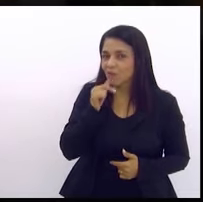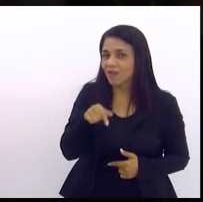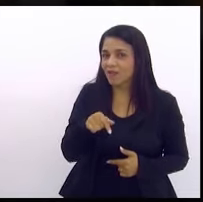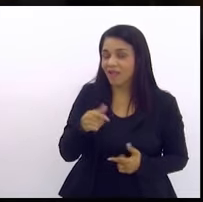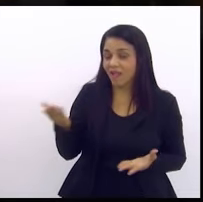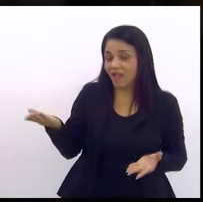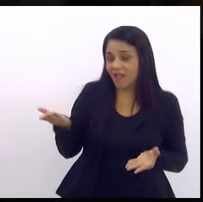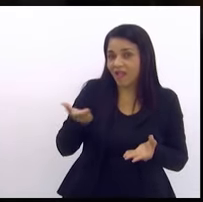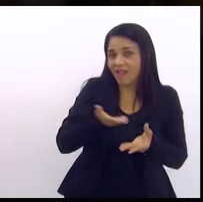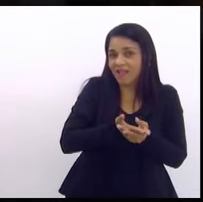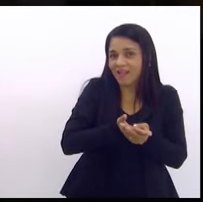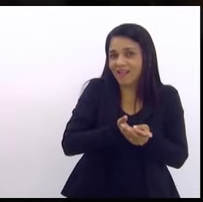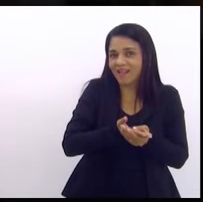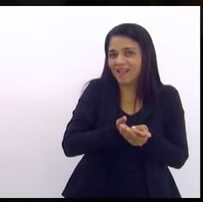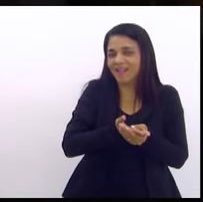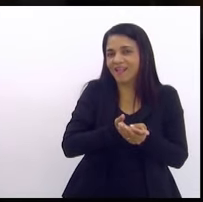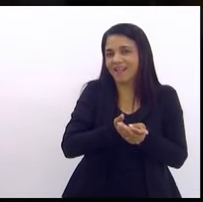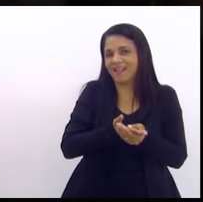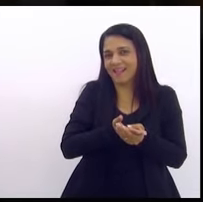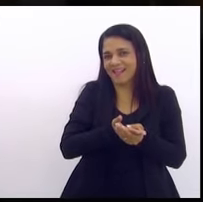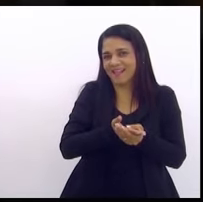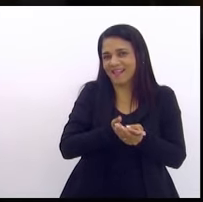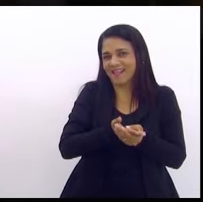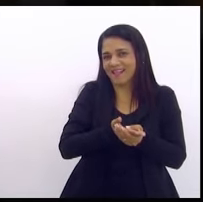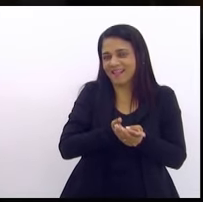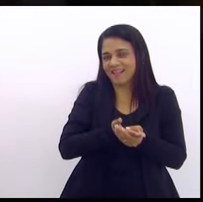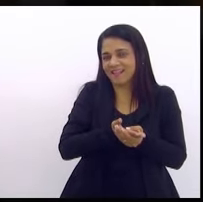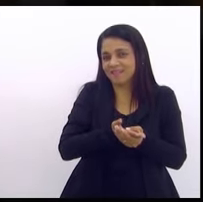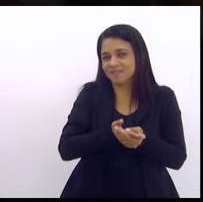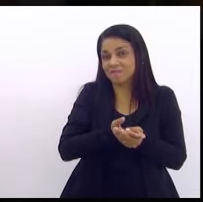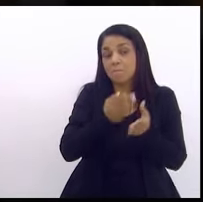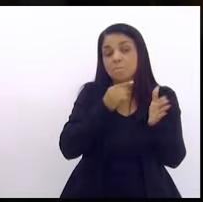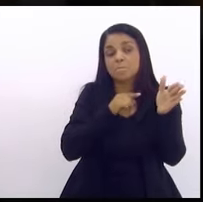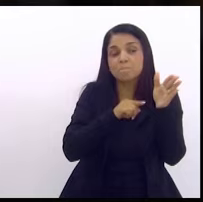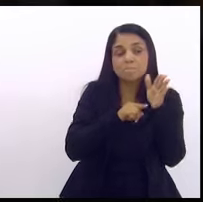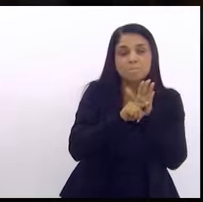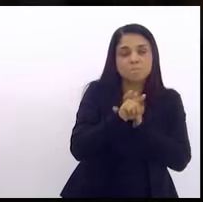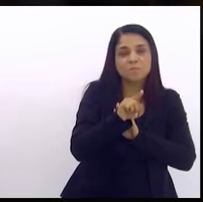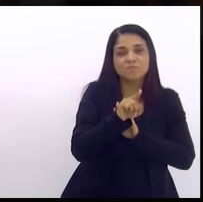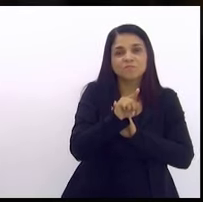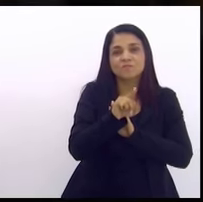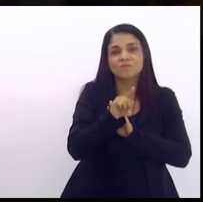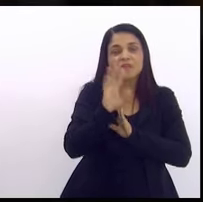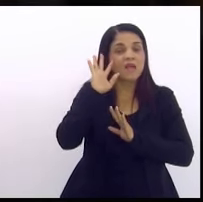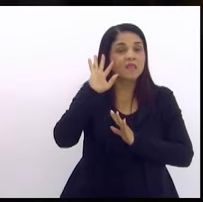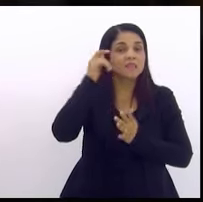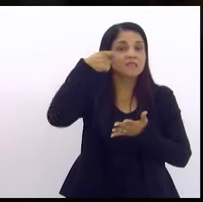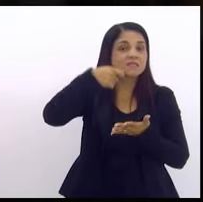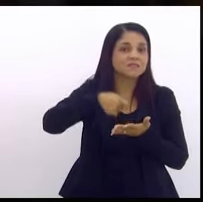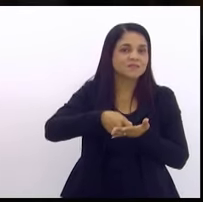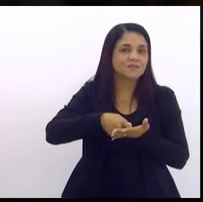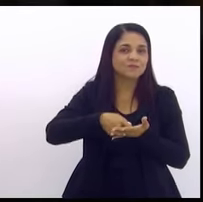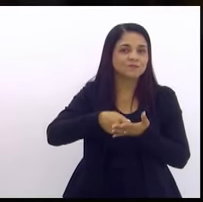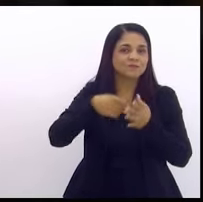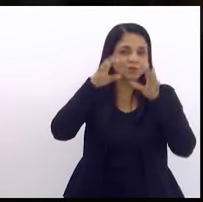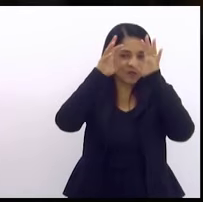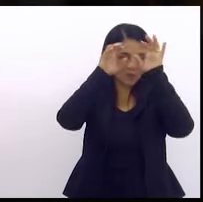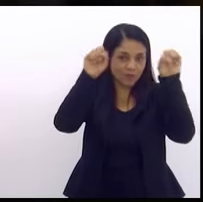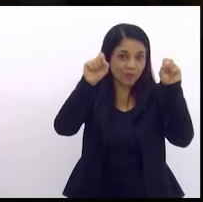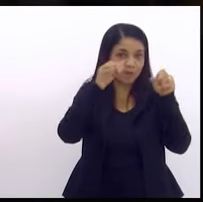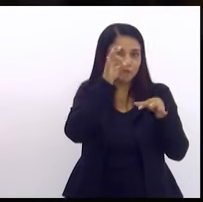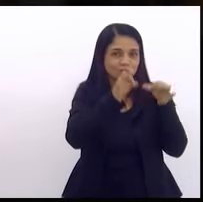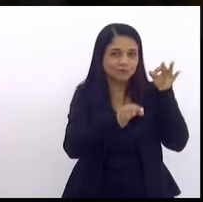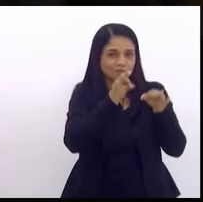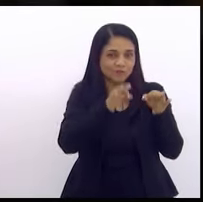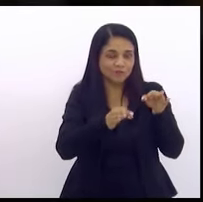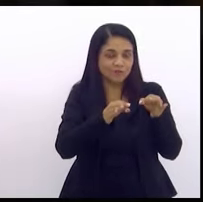uma ação querendo questionar a decisão do Tribunal de Justiça em favor